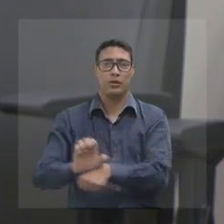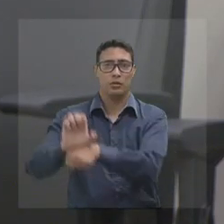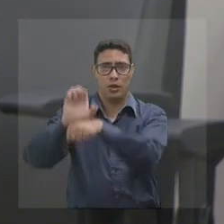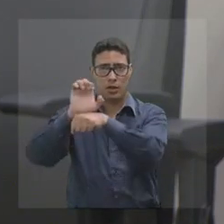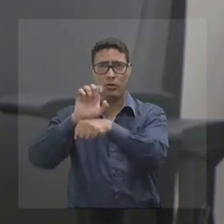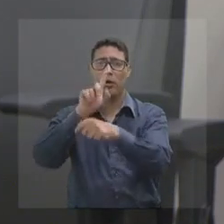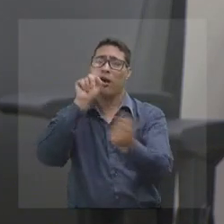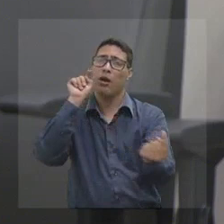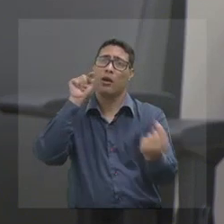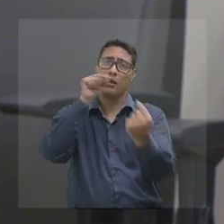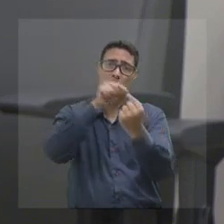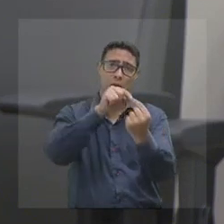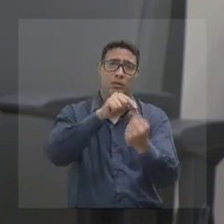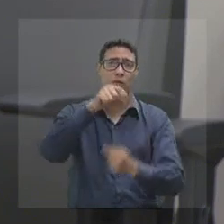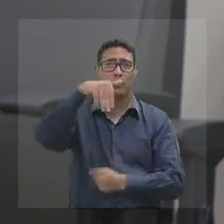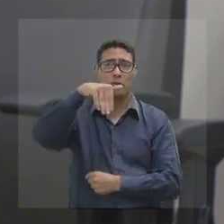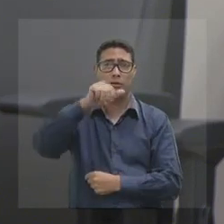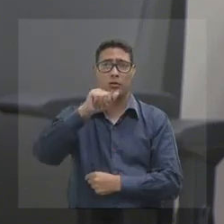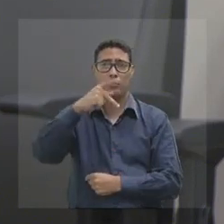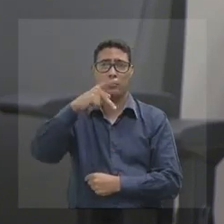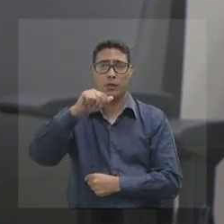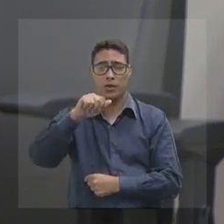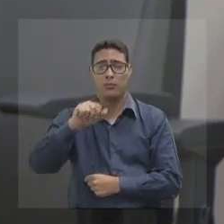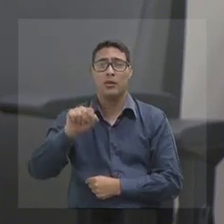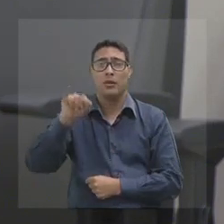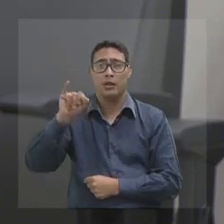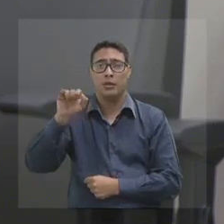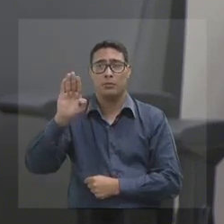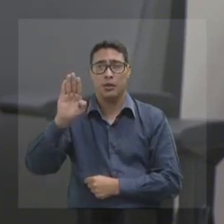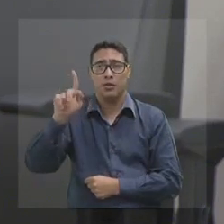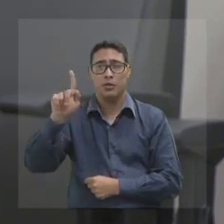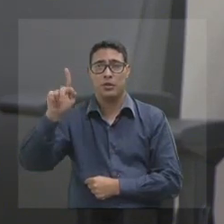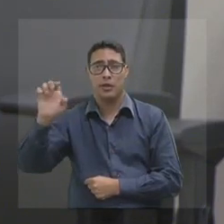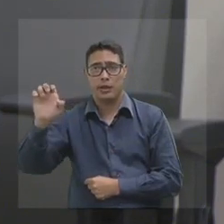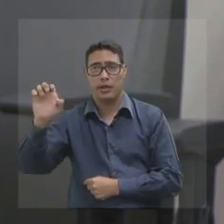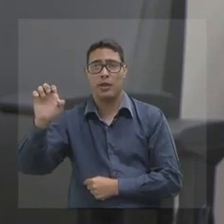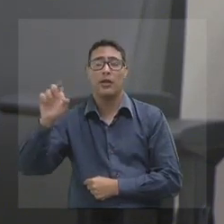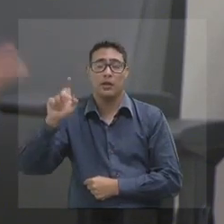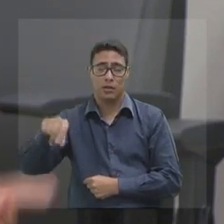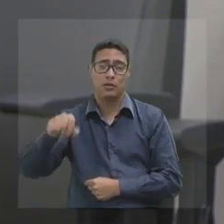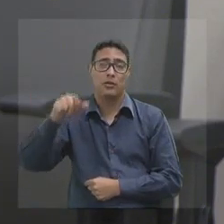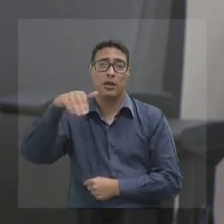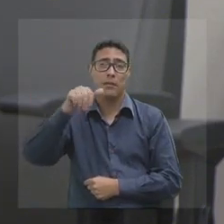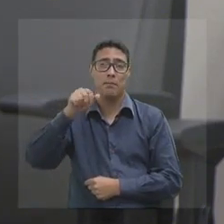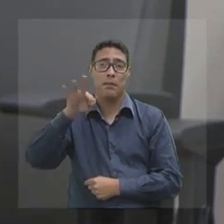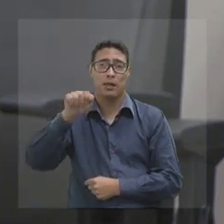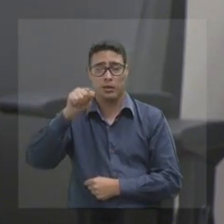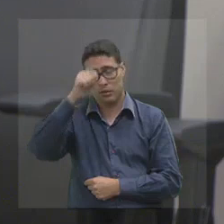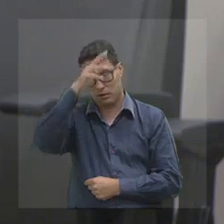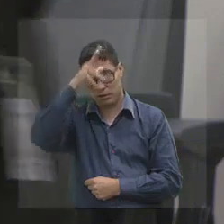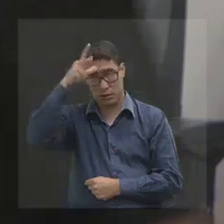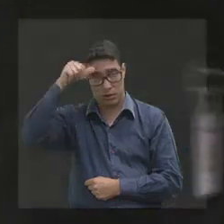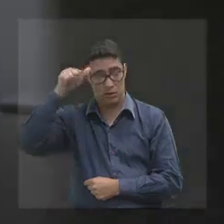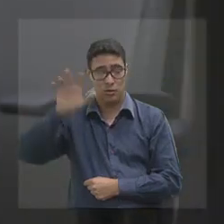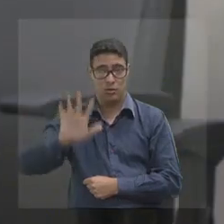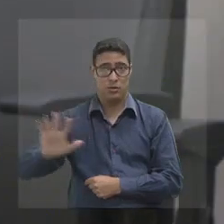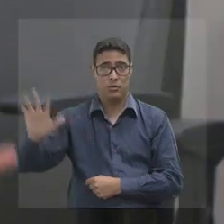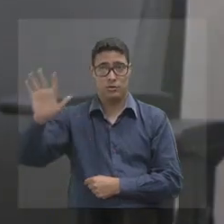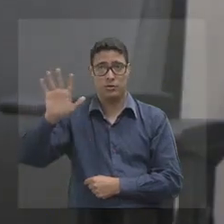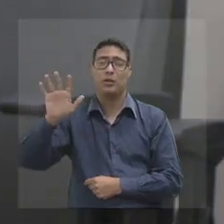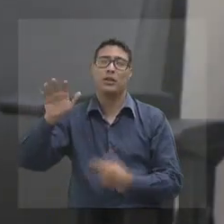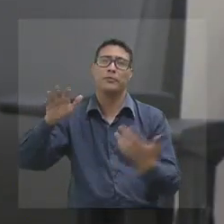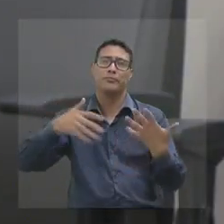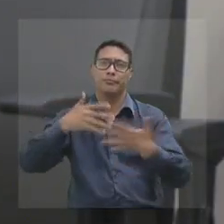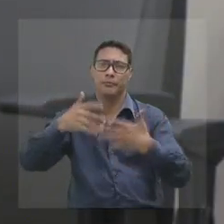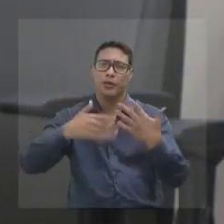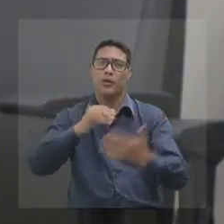aplicação do mapa do IBGE da Mata Atlântica né o IBGE é um órgão do Governo Federal que